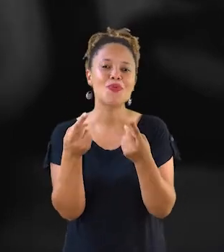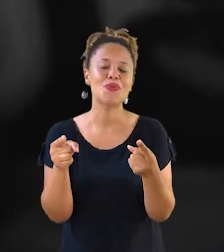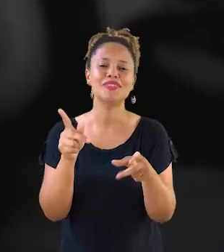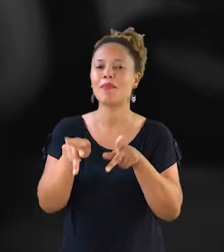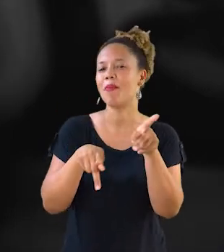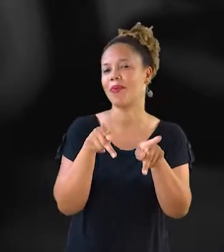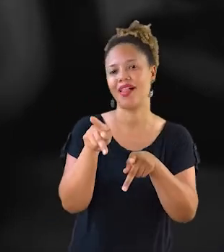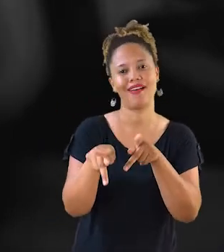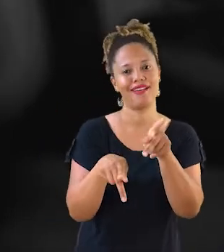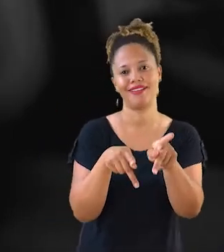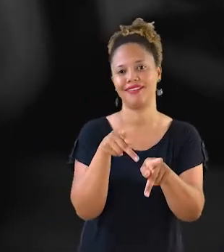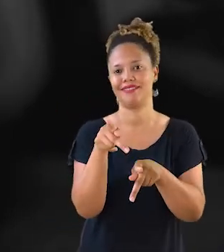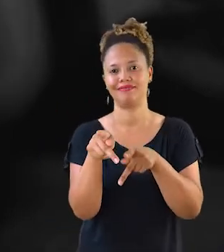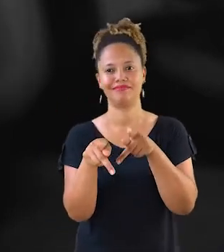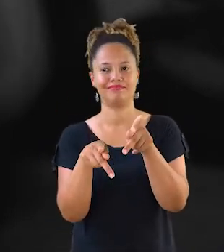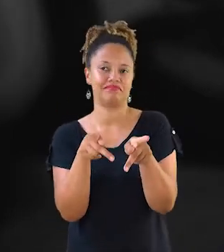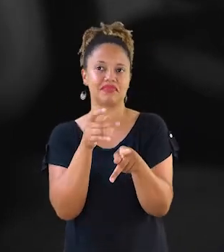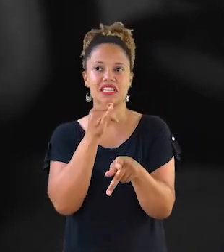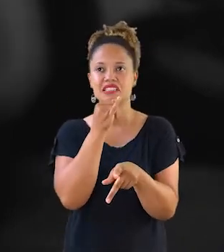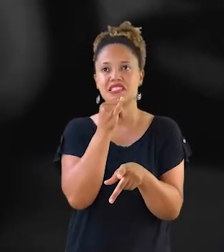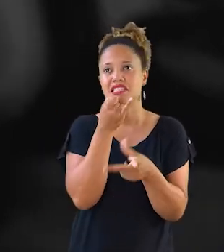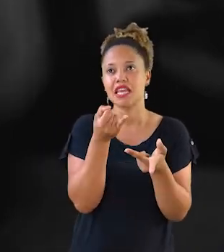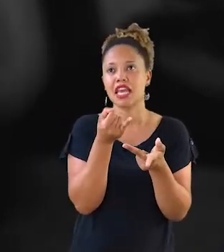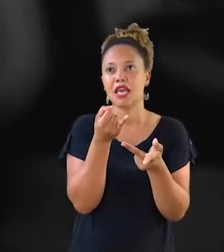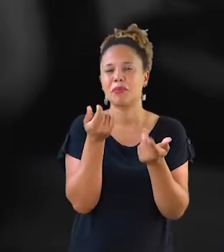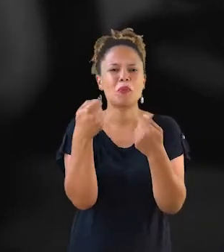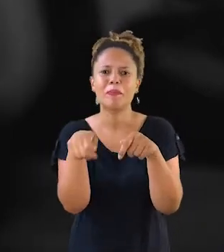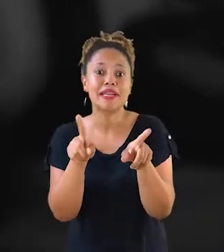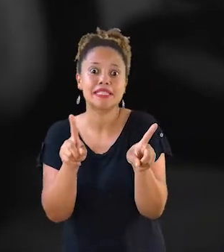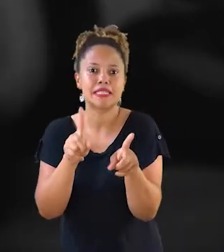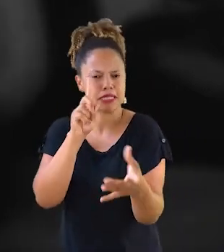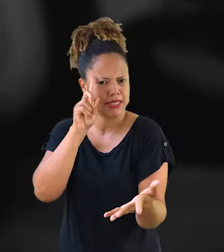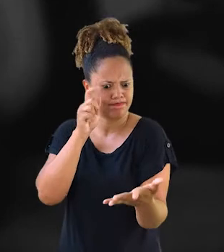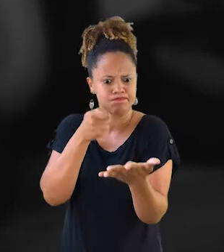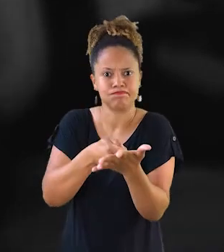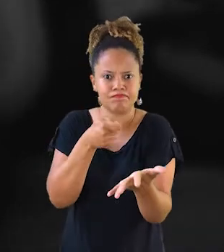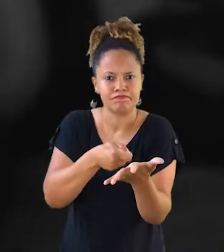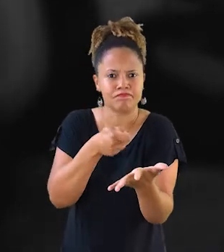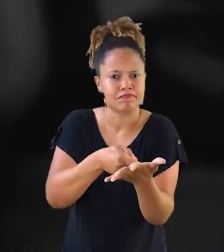música que é uma música que não tem esse rigor